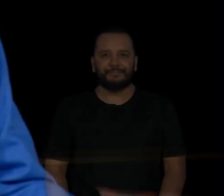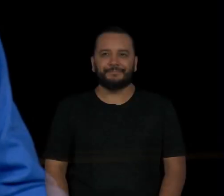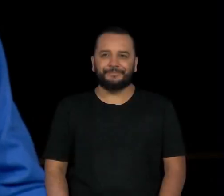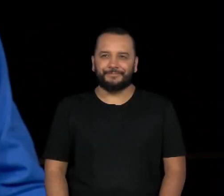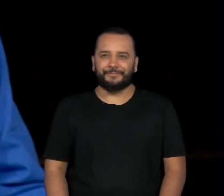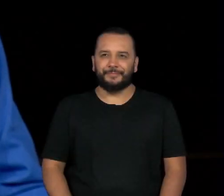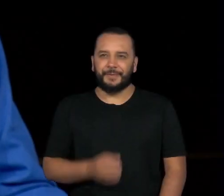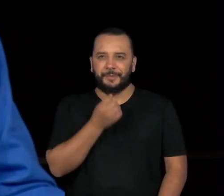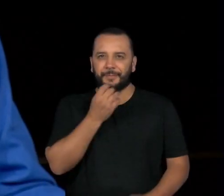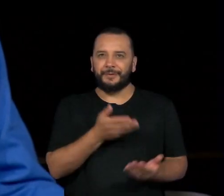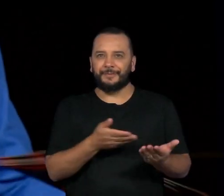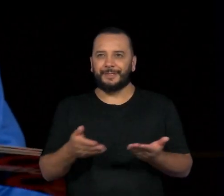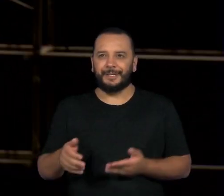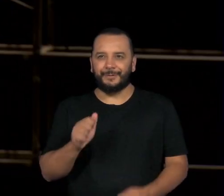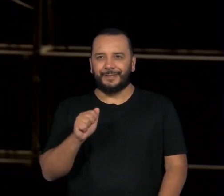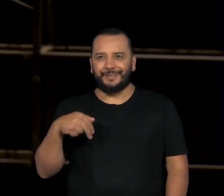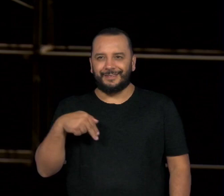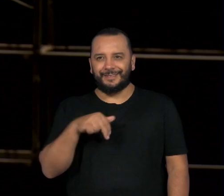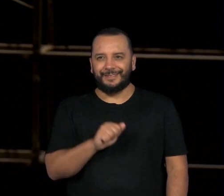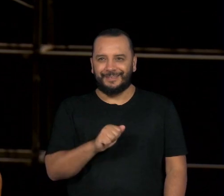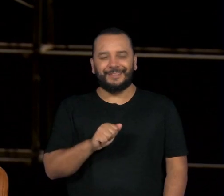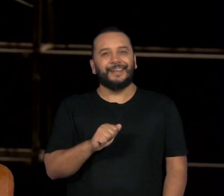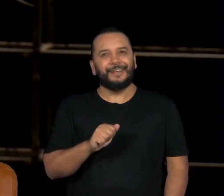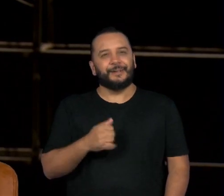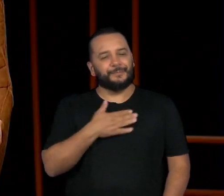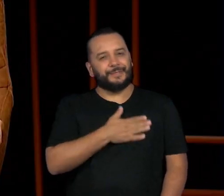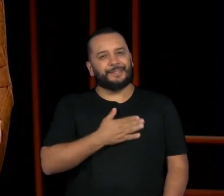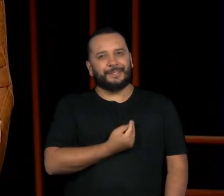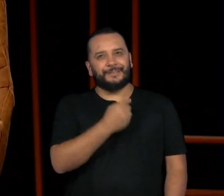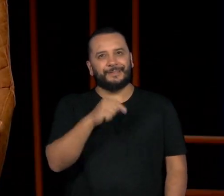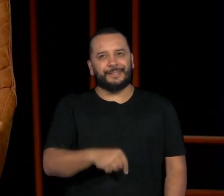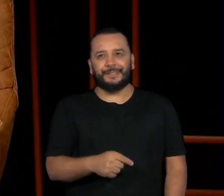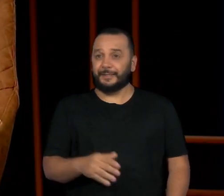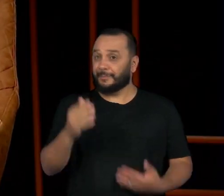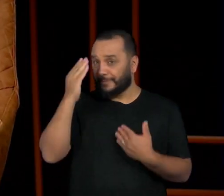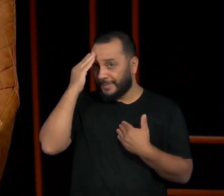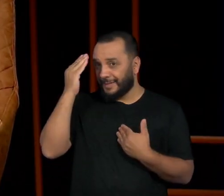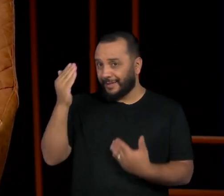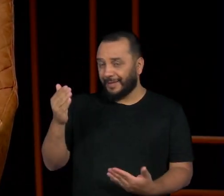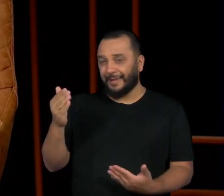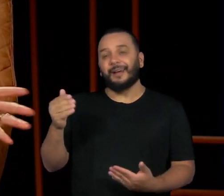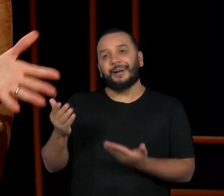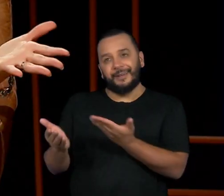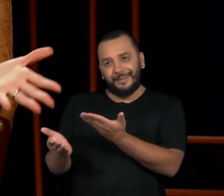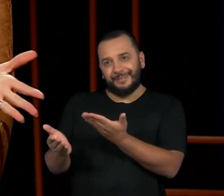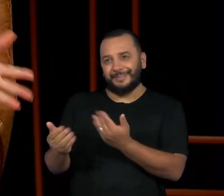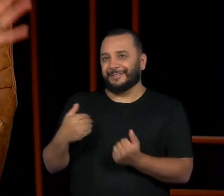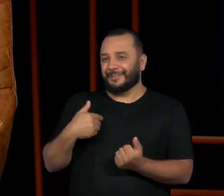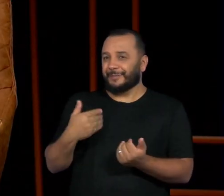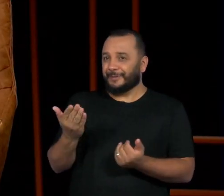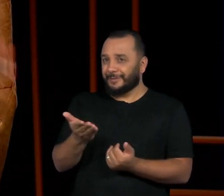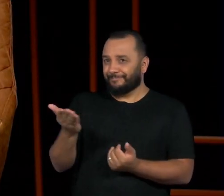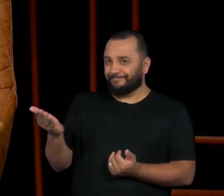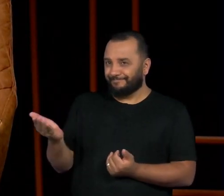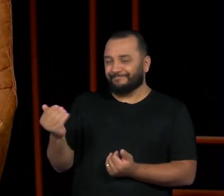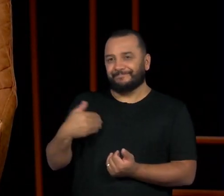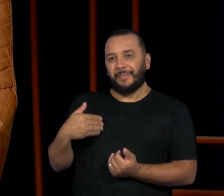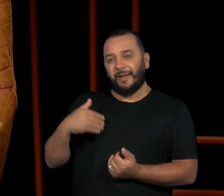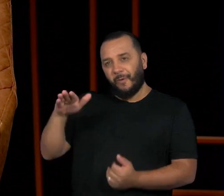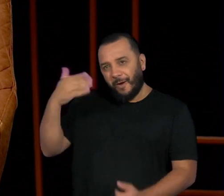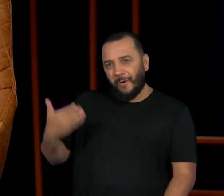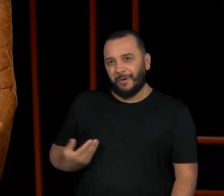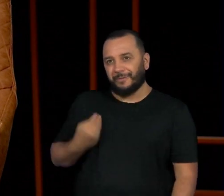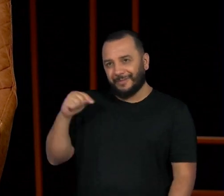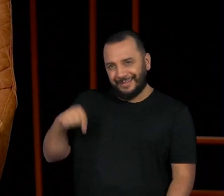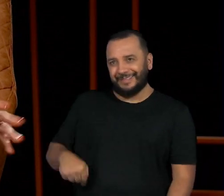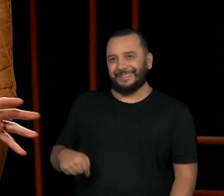Seja bem-vinda, Ana Canhas. É um prazer te receber aqui. Obrigada, Cris. Obrigada, Tílio. Uma honra estar aqui nessa cadeira,